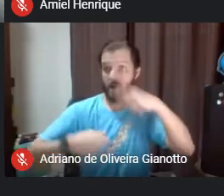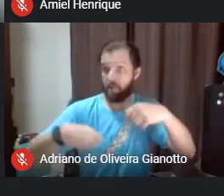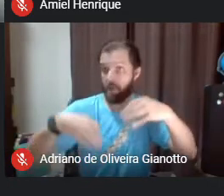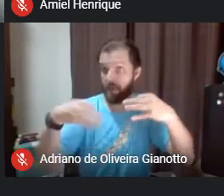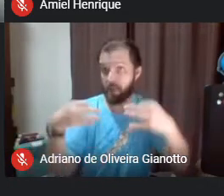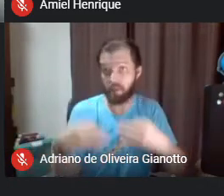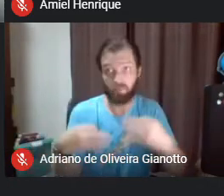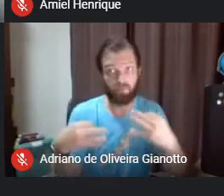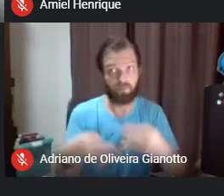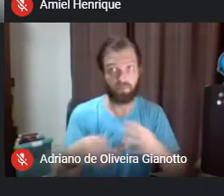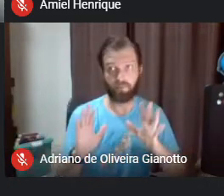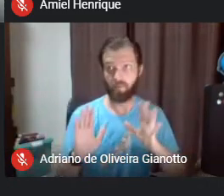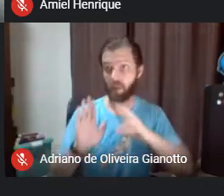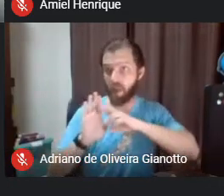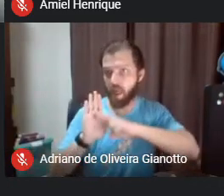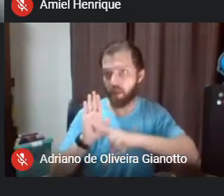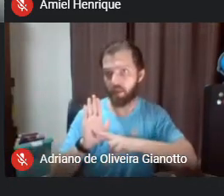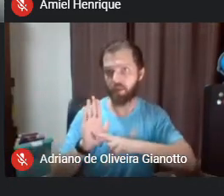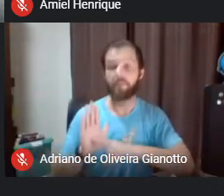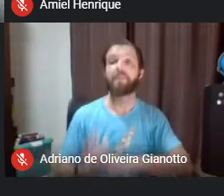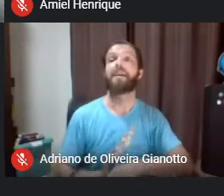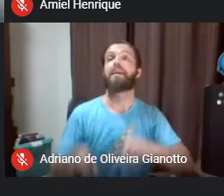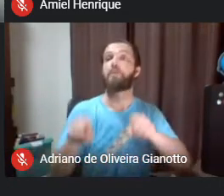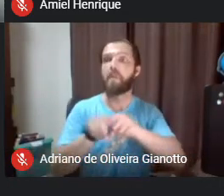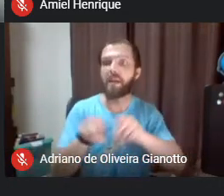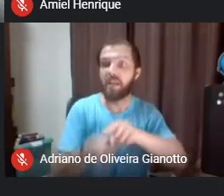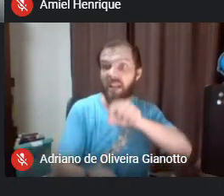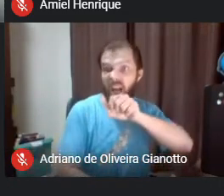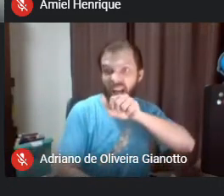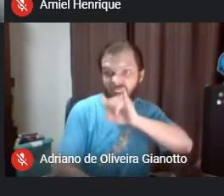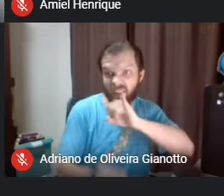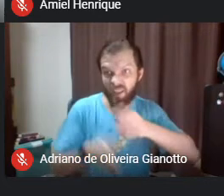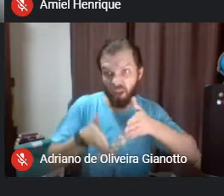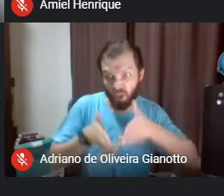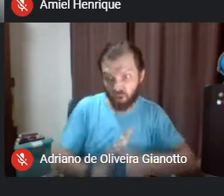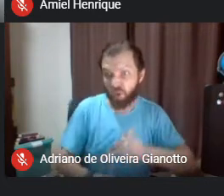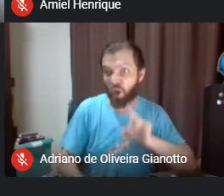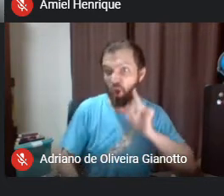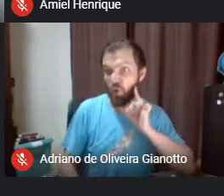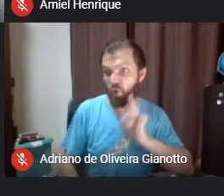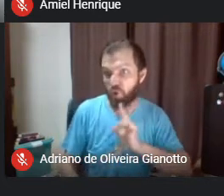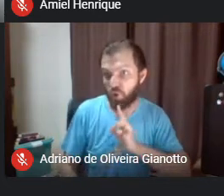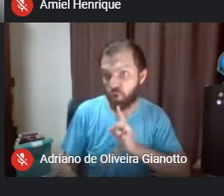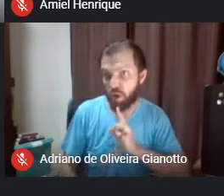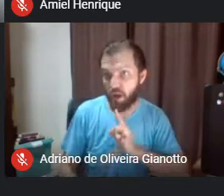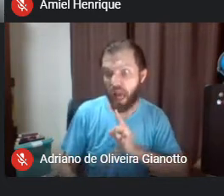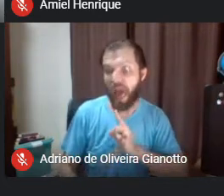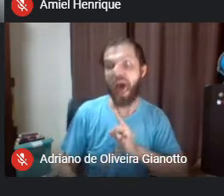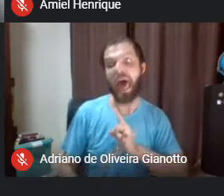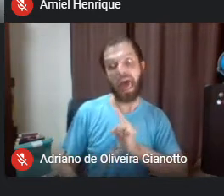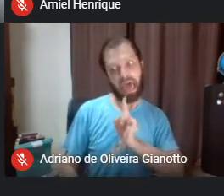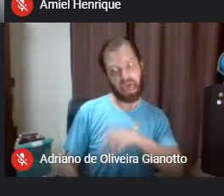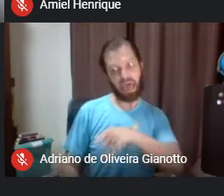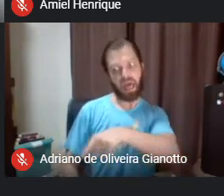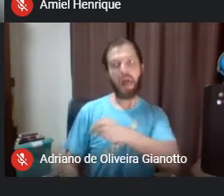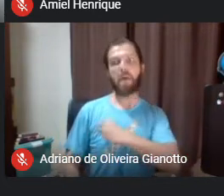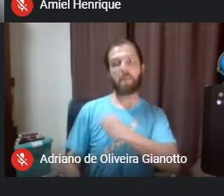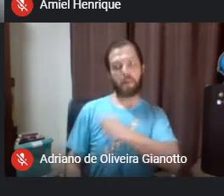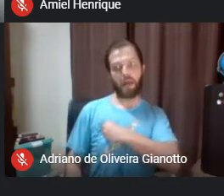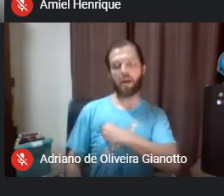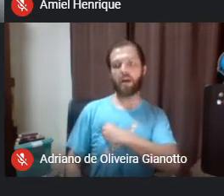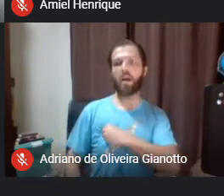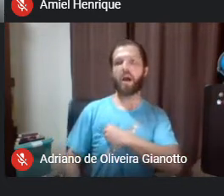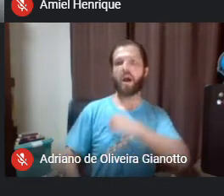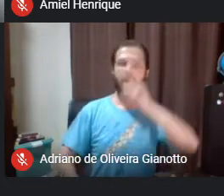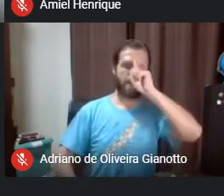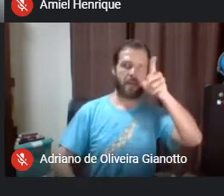tinham um modelo físico que era relacionado geralmente a guerras, precisava força, virilidade. Se nascesse